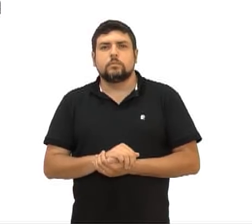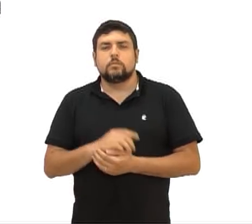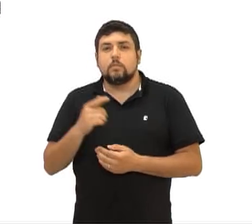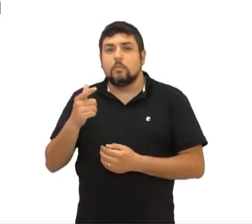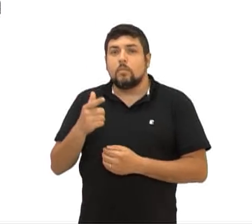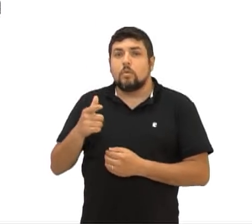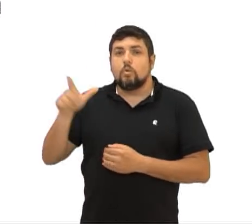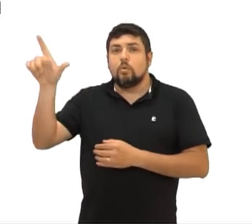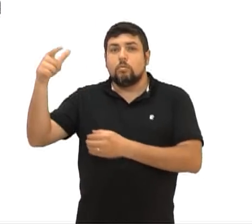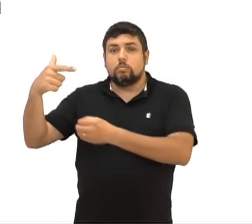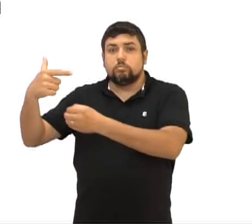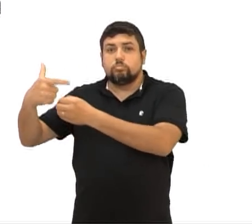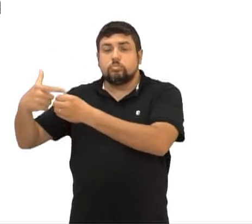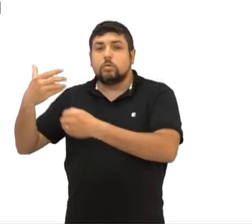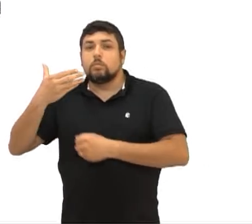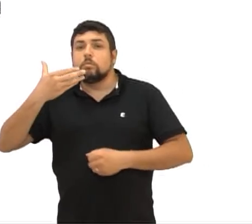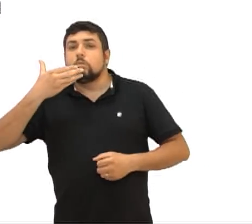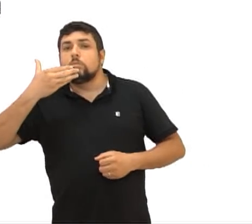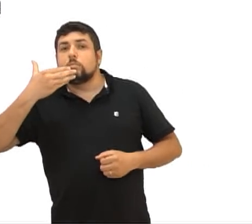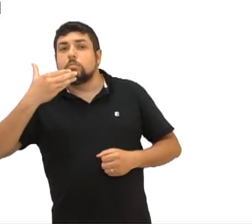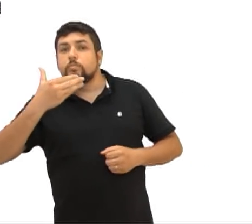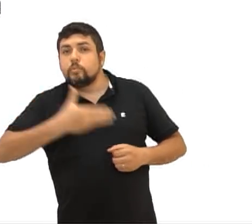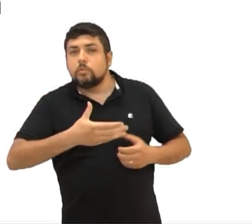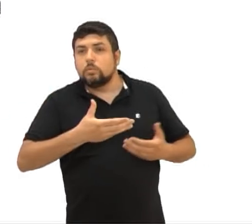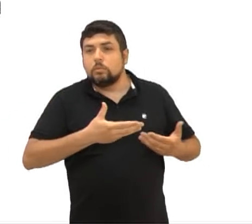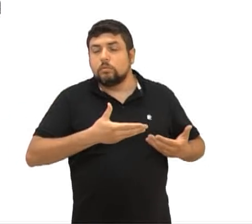posto de combustível, foram usados